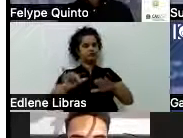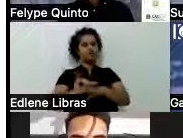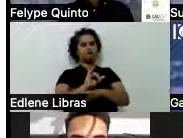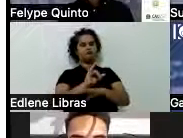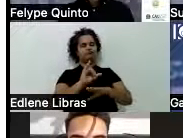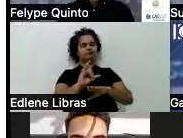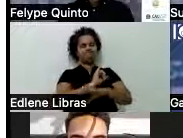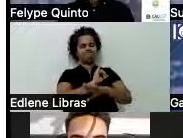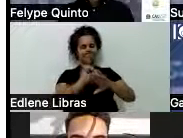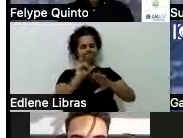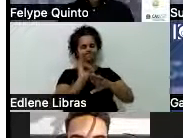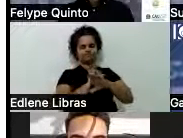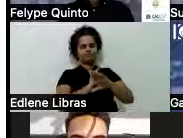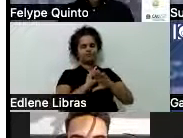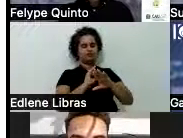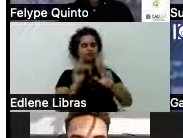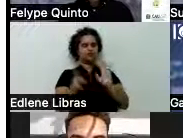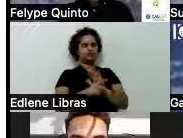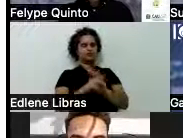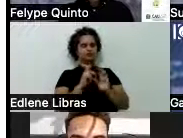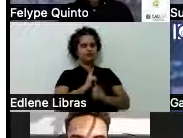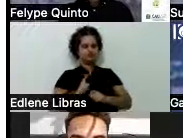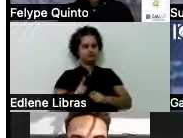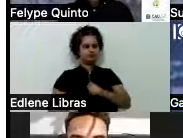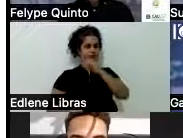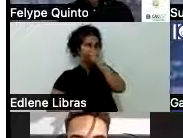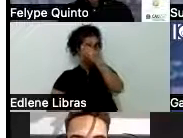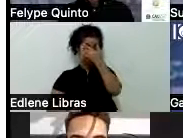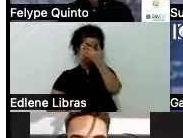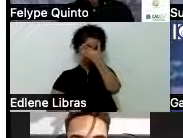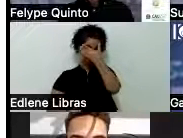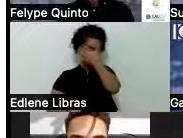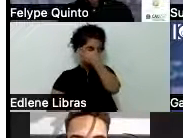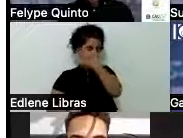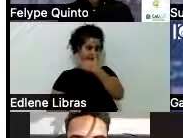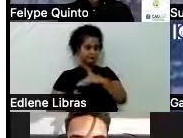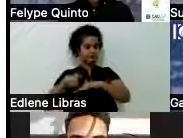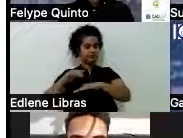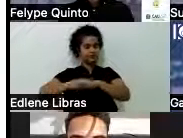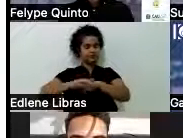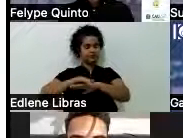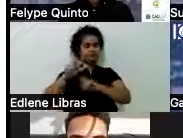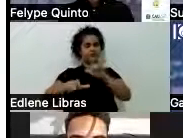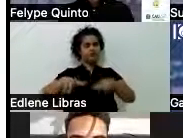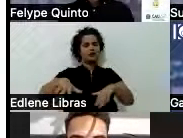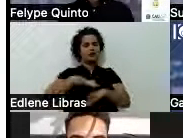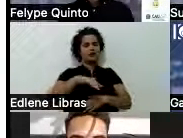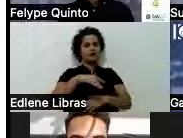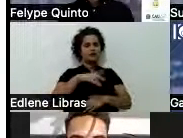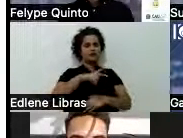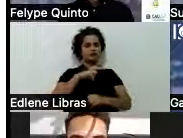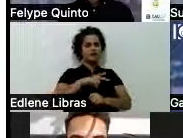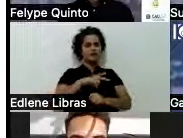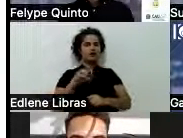próprios dos governos. Então, ela costuma reunir diferentes atores, como o poder público, setor privado, ONGs, instituições de